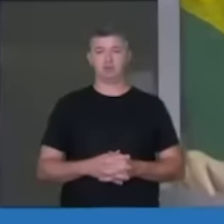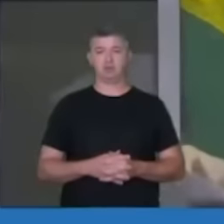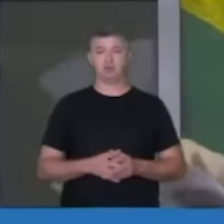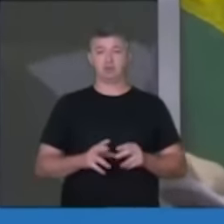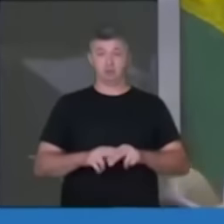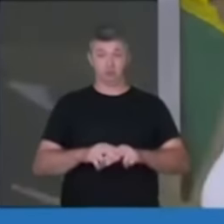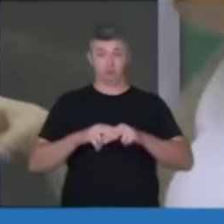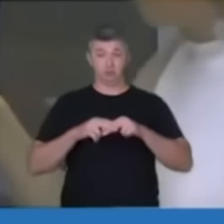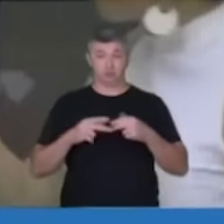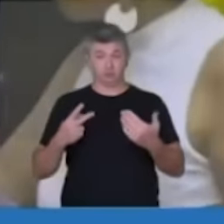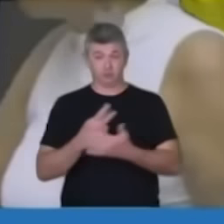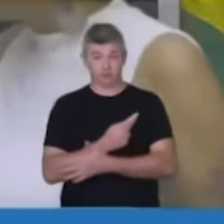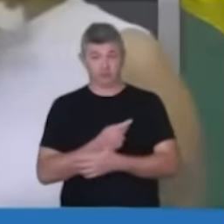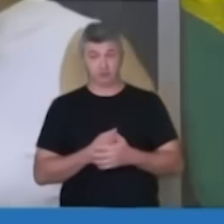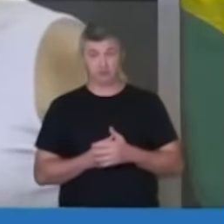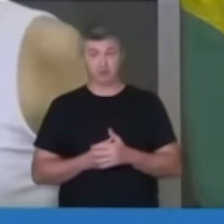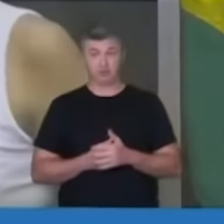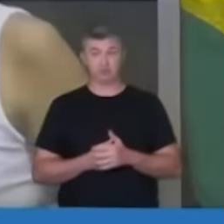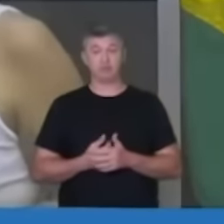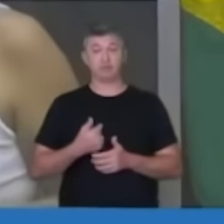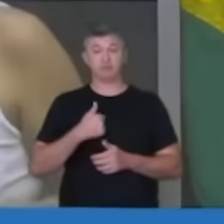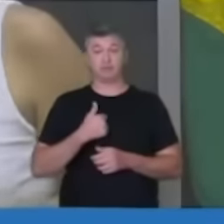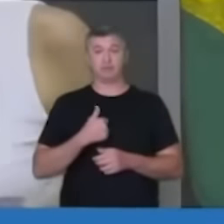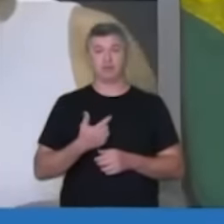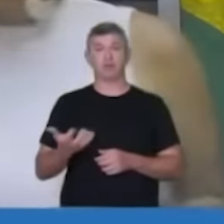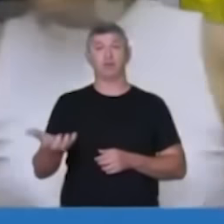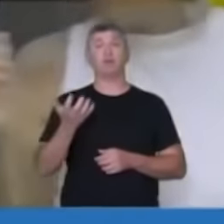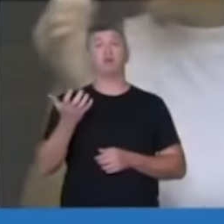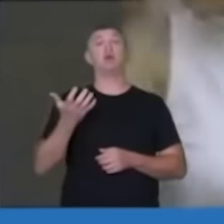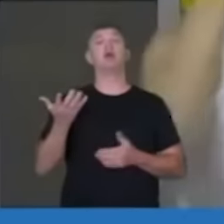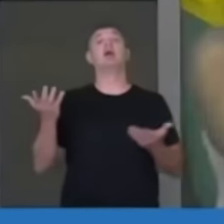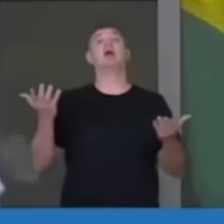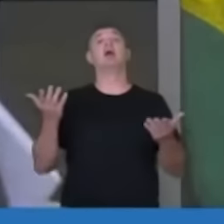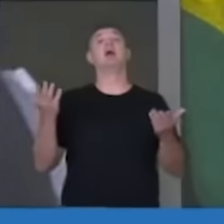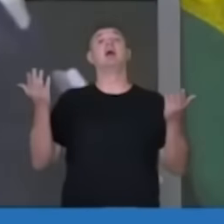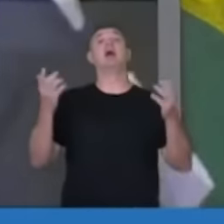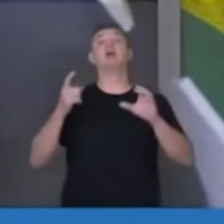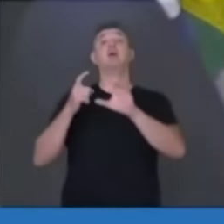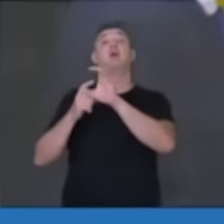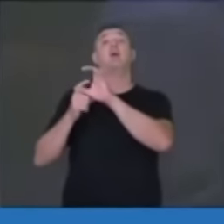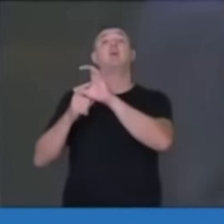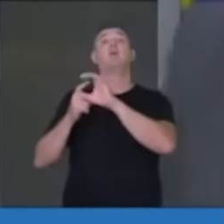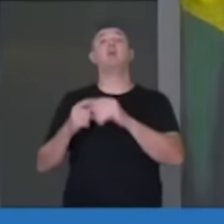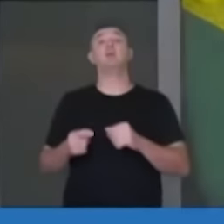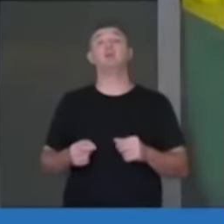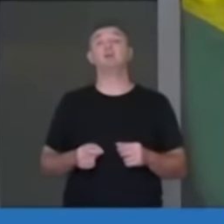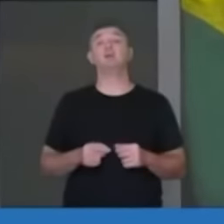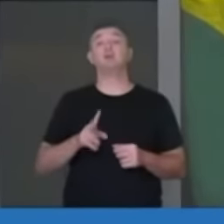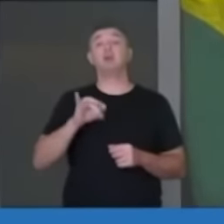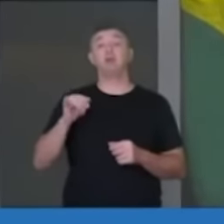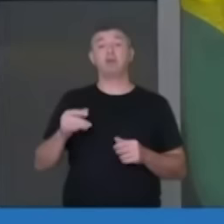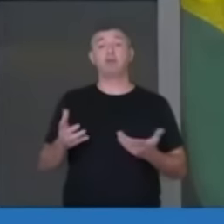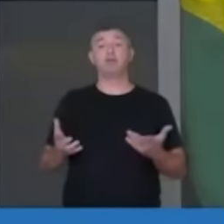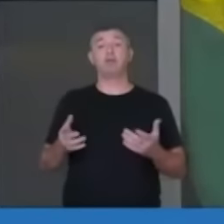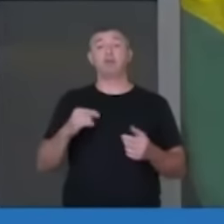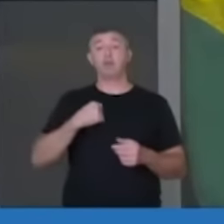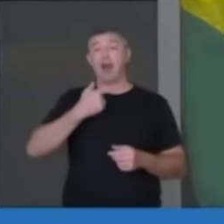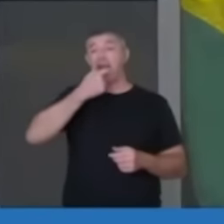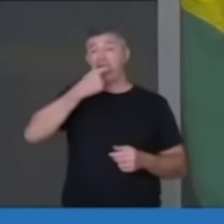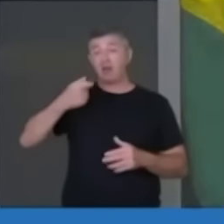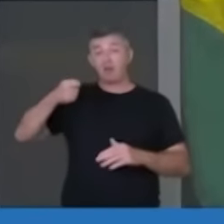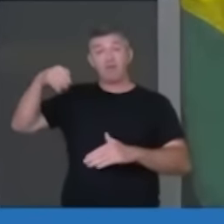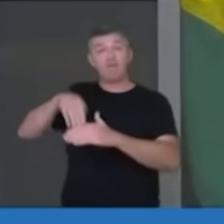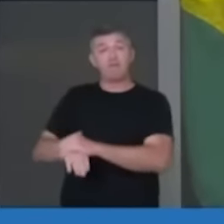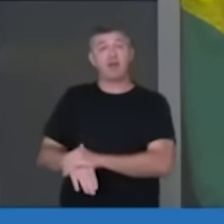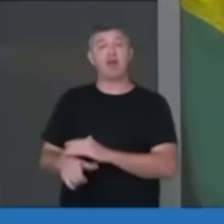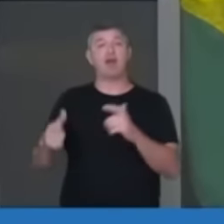desses fatos eu quero saber onde é que Os Comunistas vão Enviar a língua deles agora